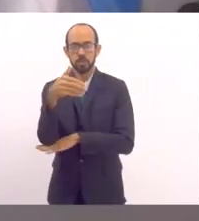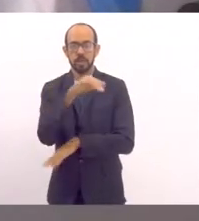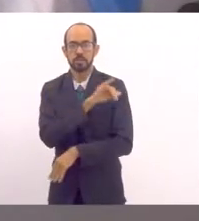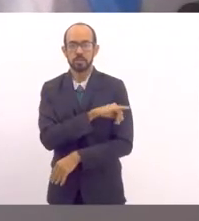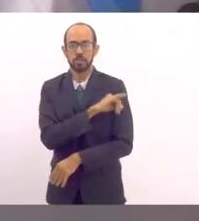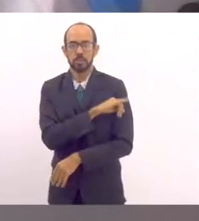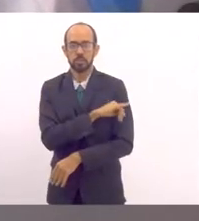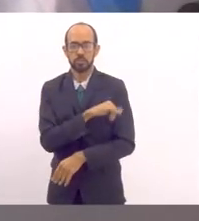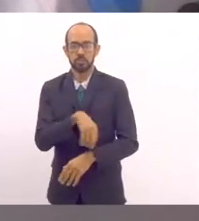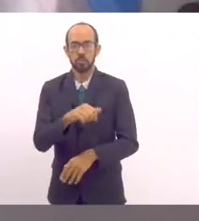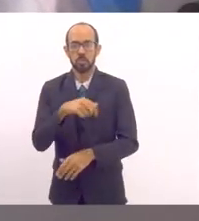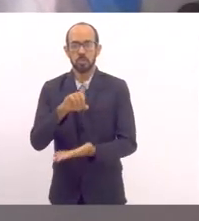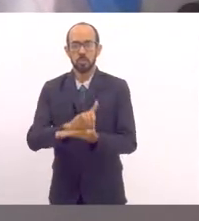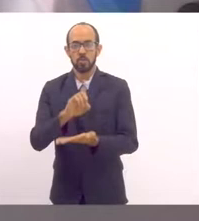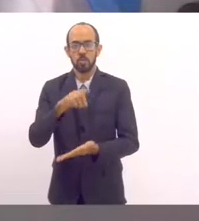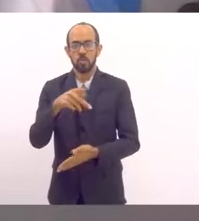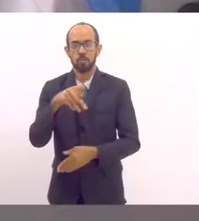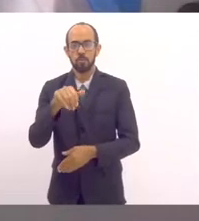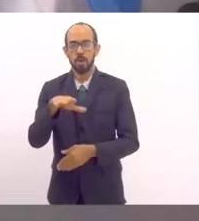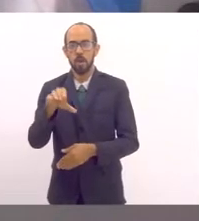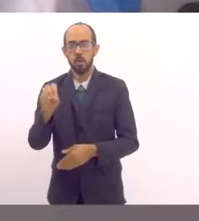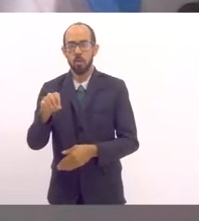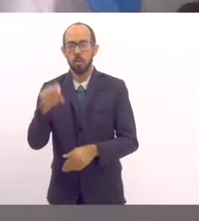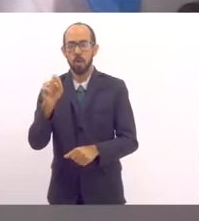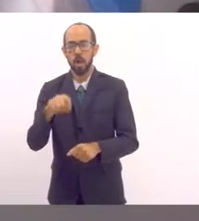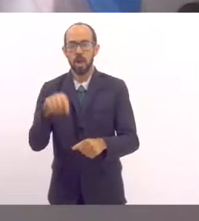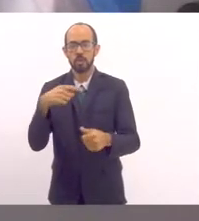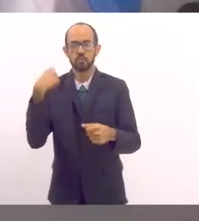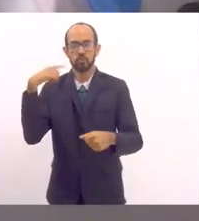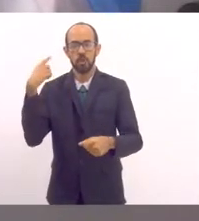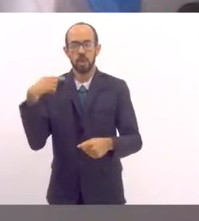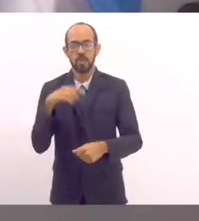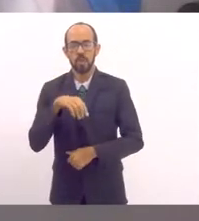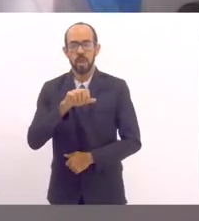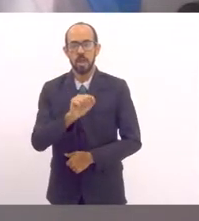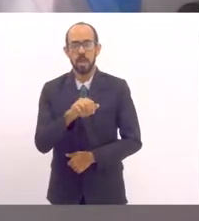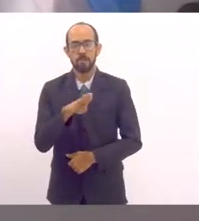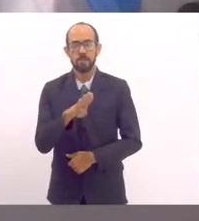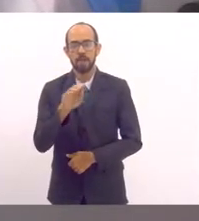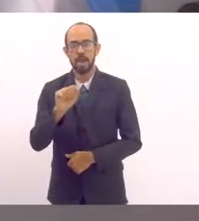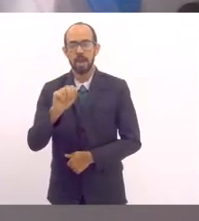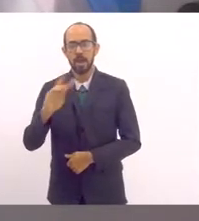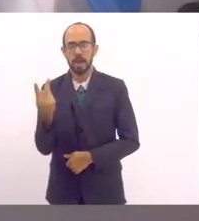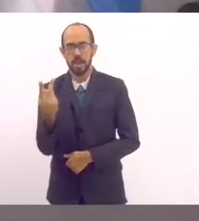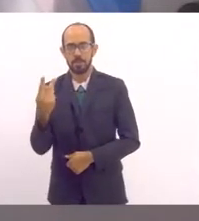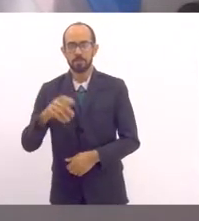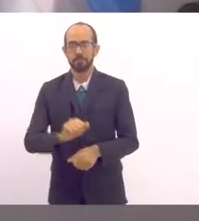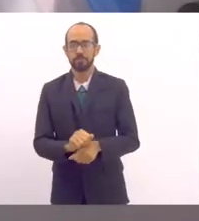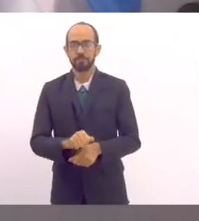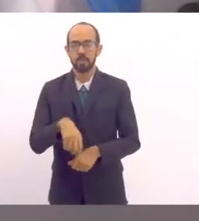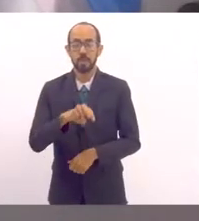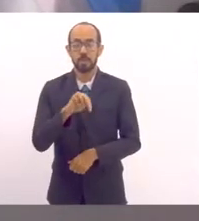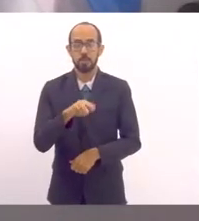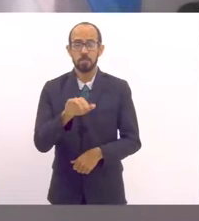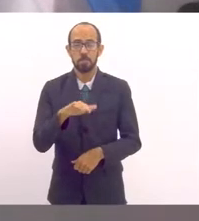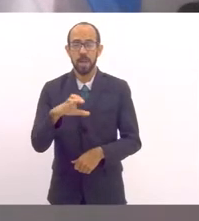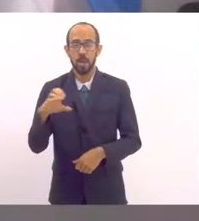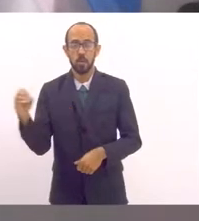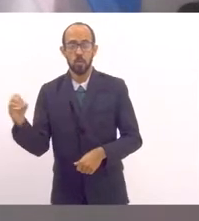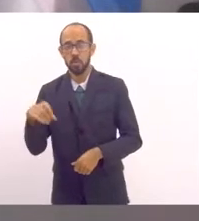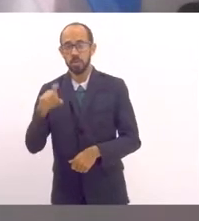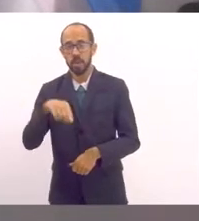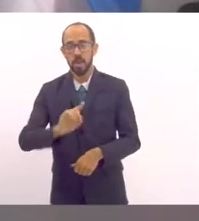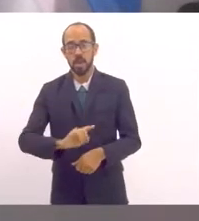Paulo Henrique, que é advogado da BIH do Rio de Janeiro, o Marco Antônio Navega, que é o dirigente